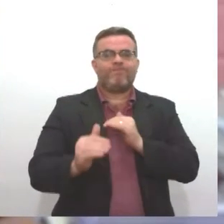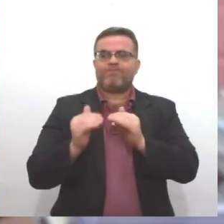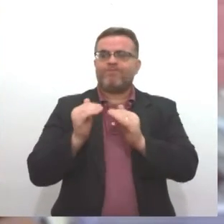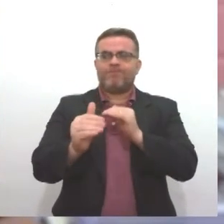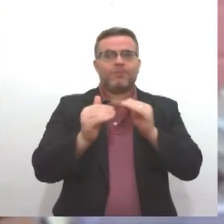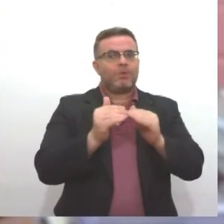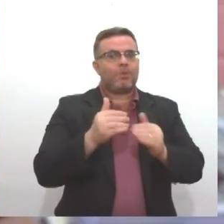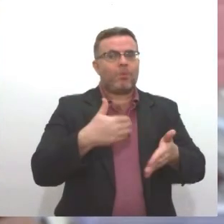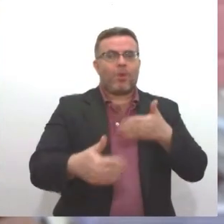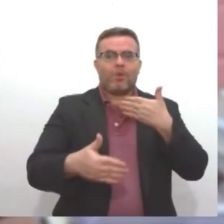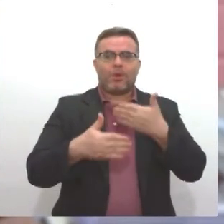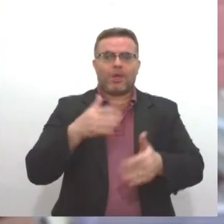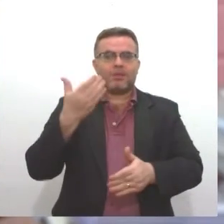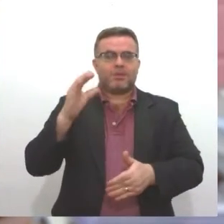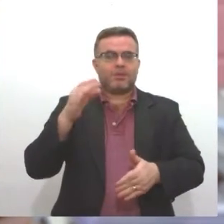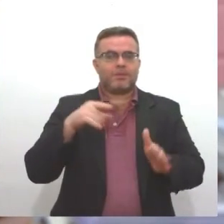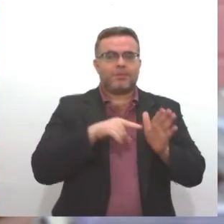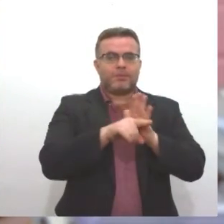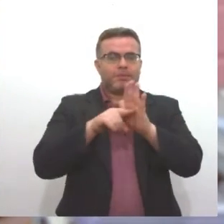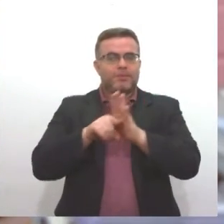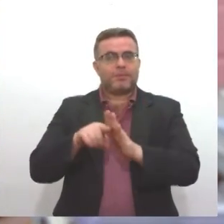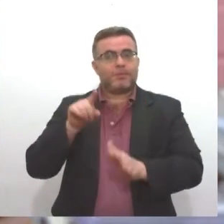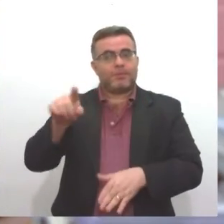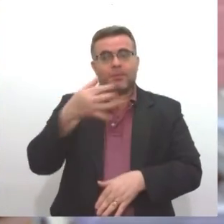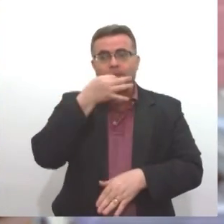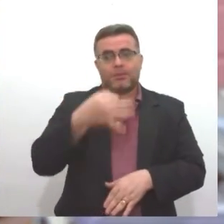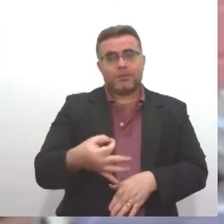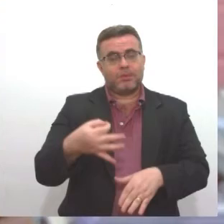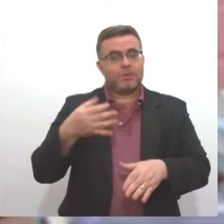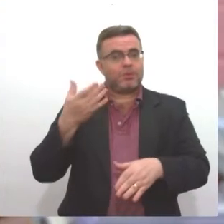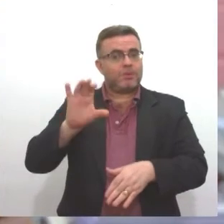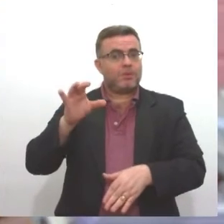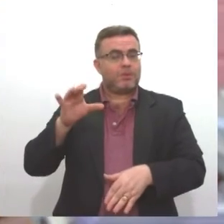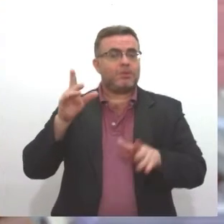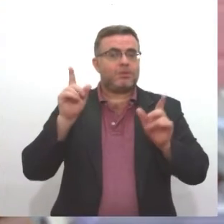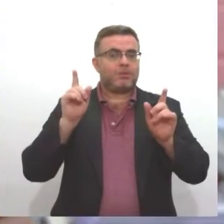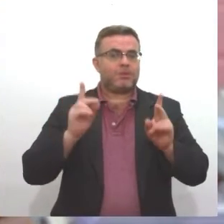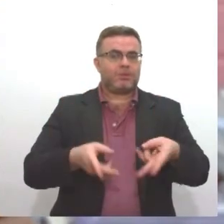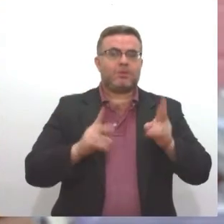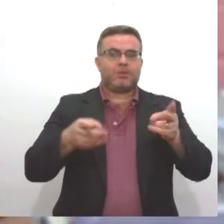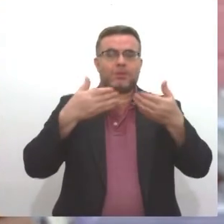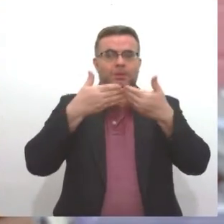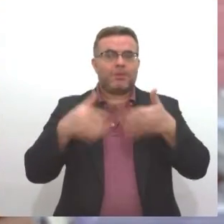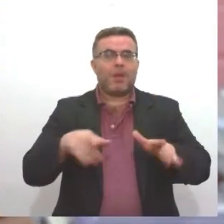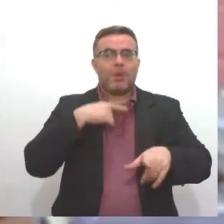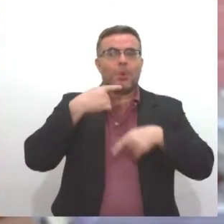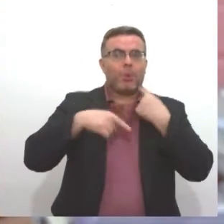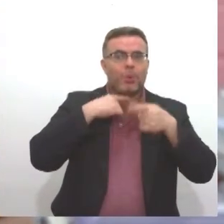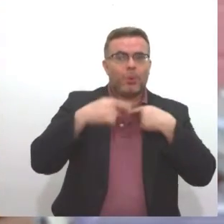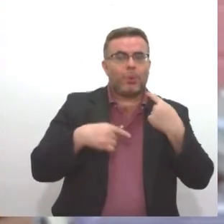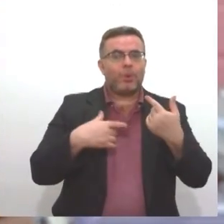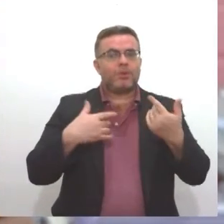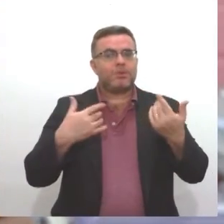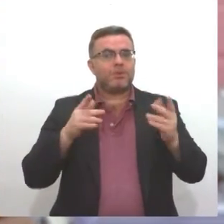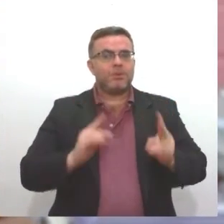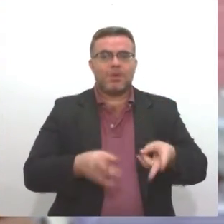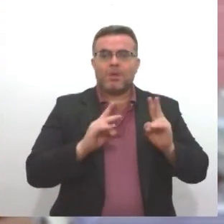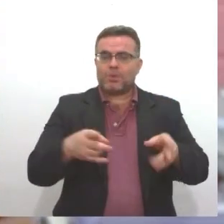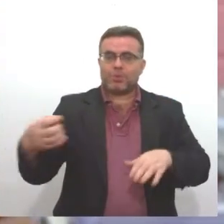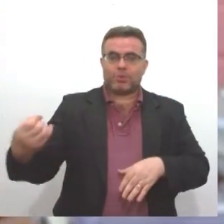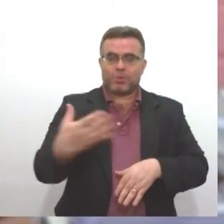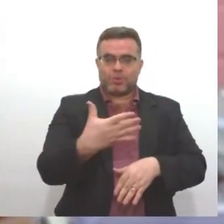posição científica, porque uma posição científica sempre está aberta à dúvida, está sempre aberta ao novo,